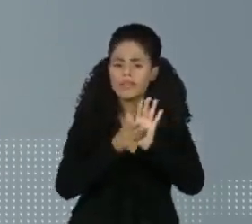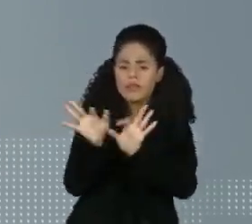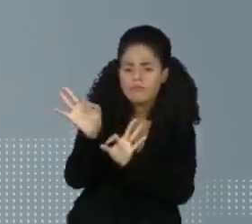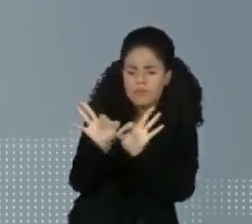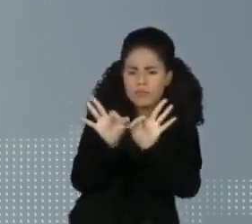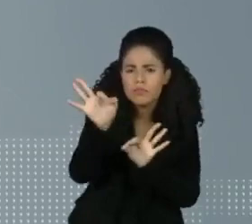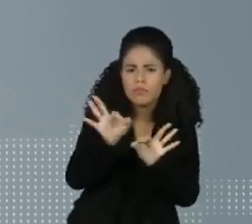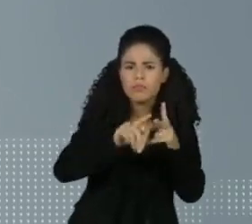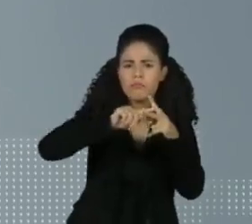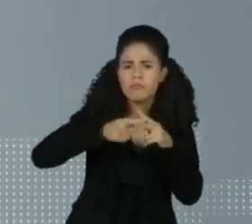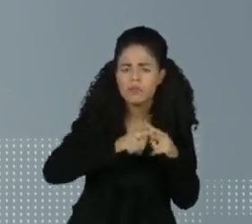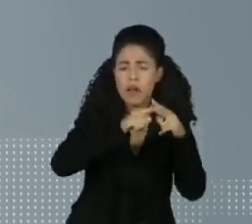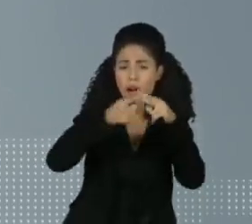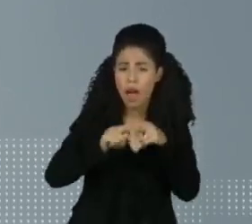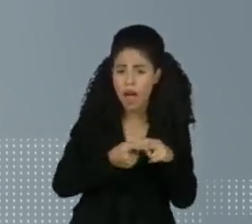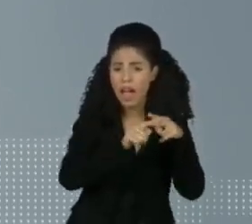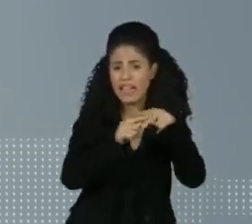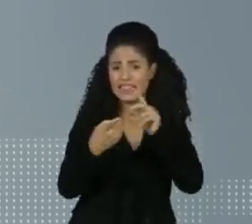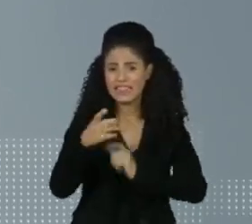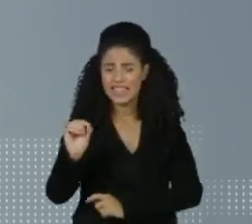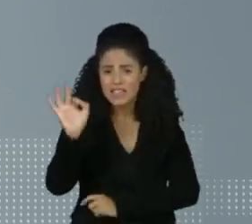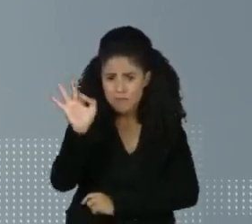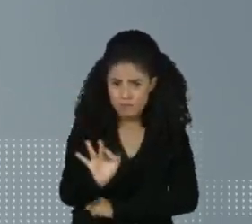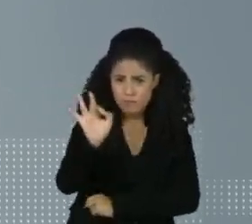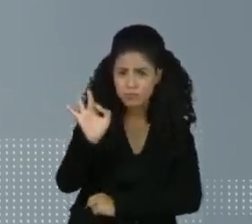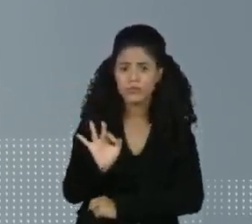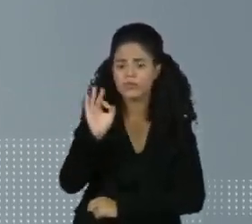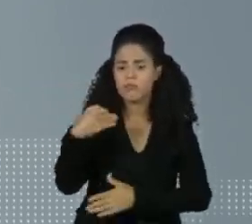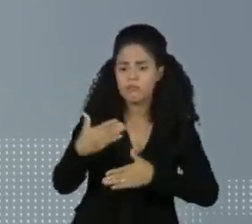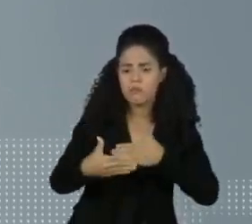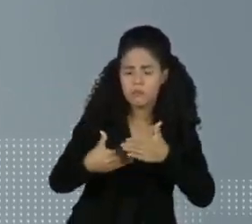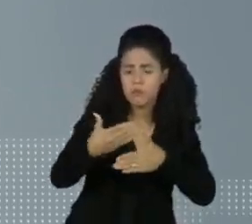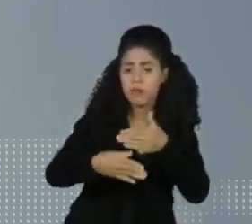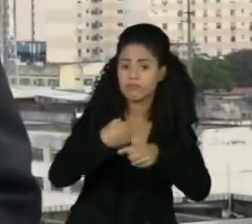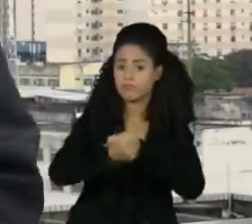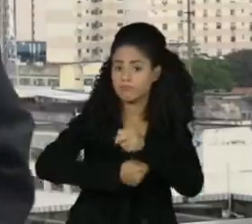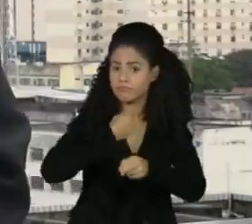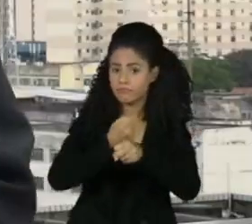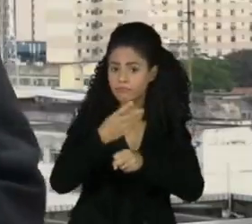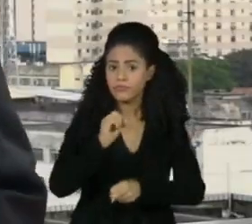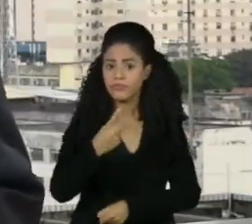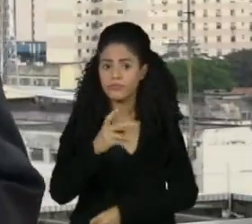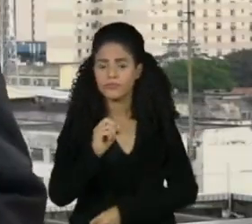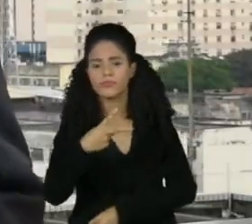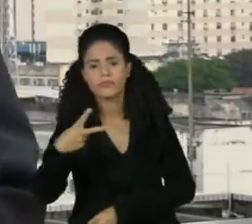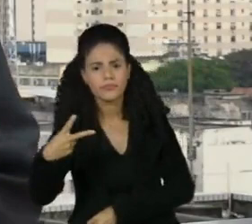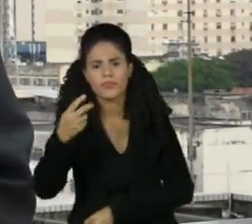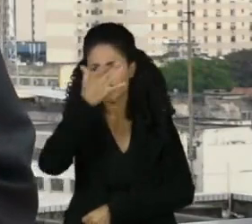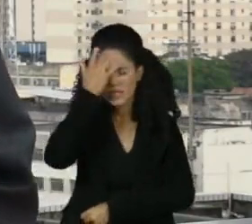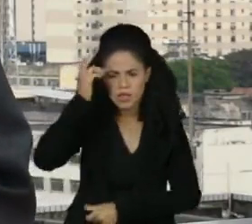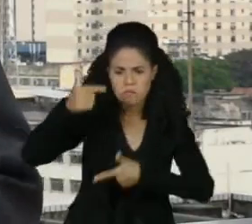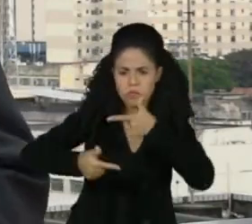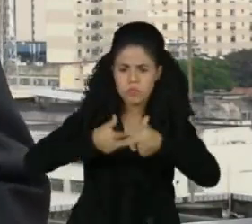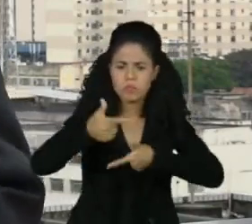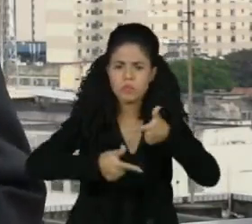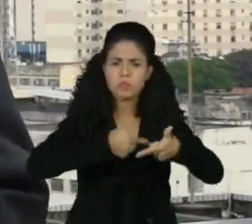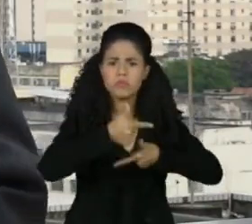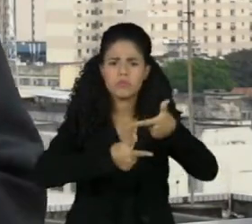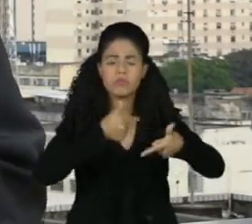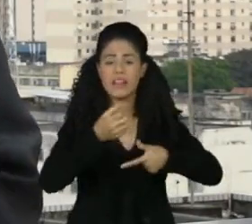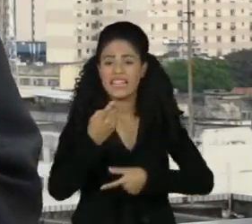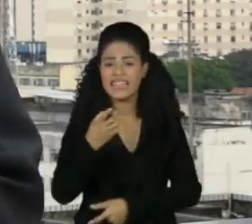acumulado de aproximadamente dez porcento ao longo de 2022 os trabalhadores querem um aumento